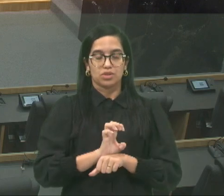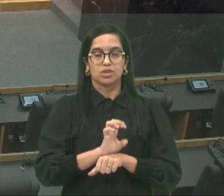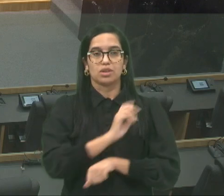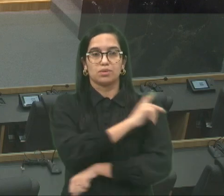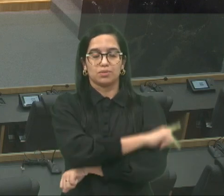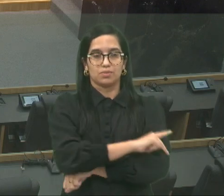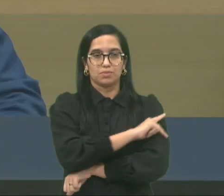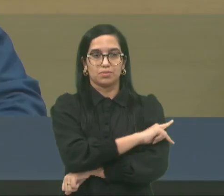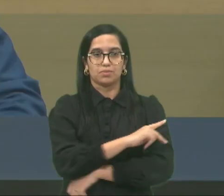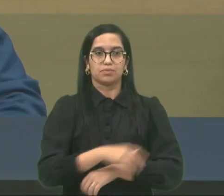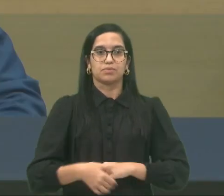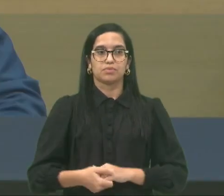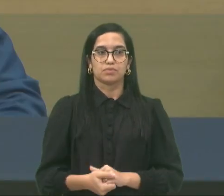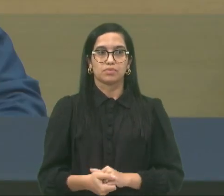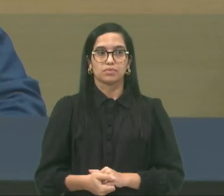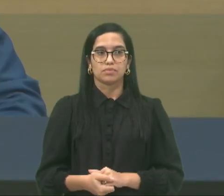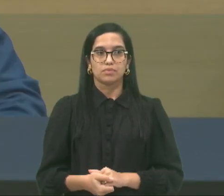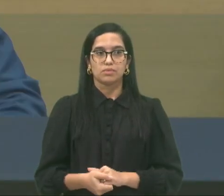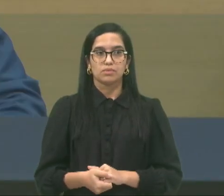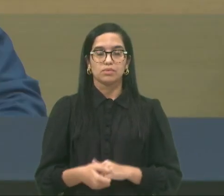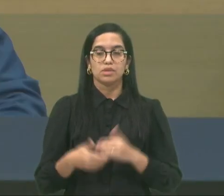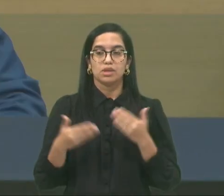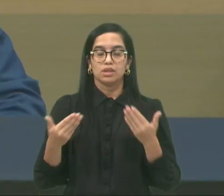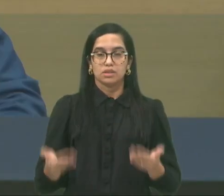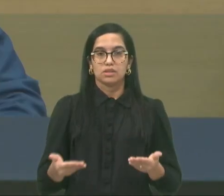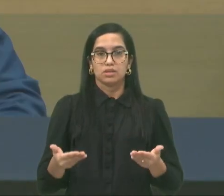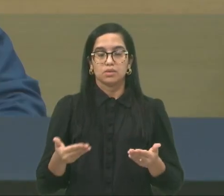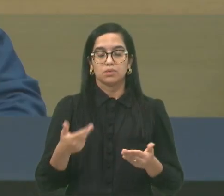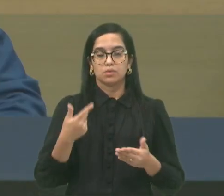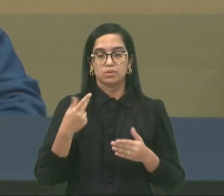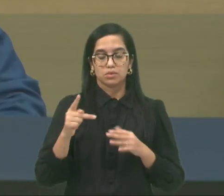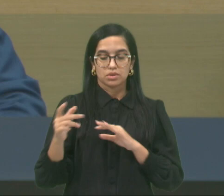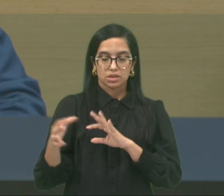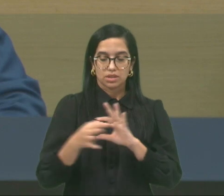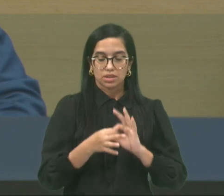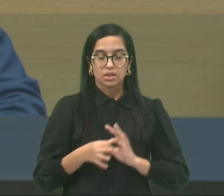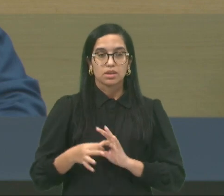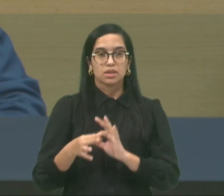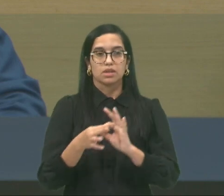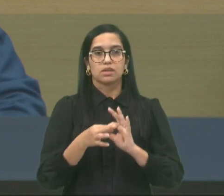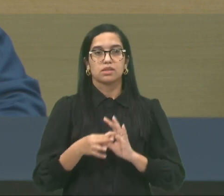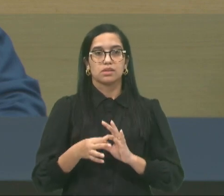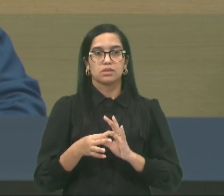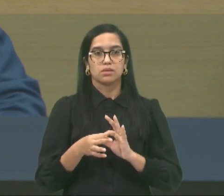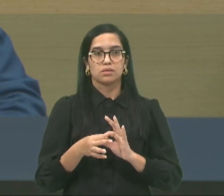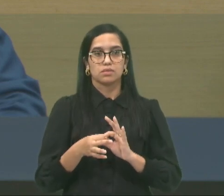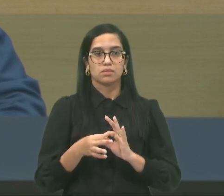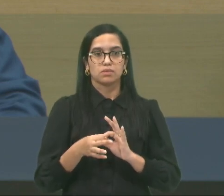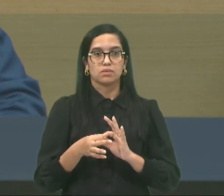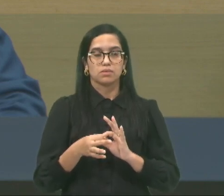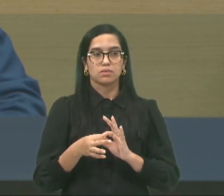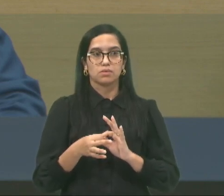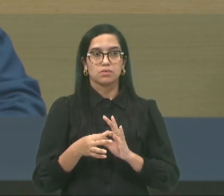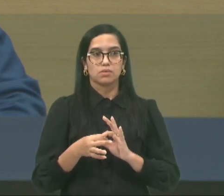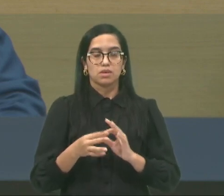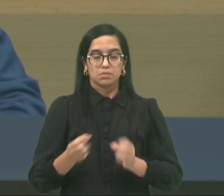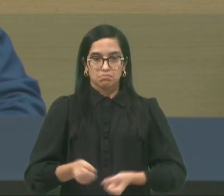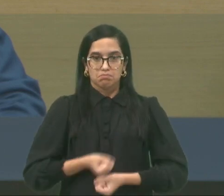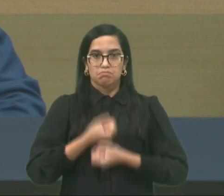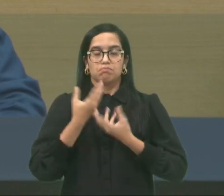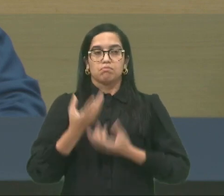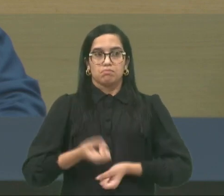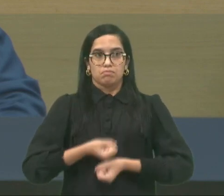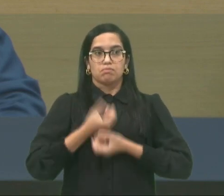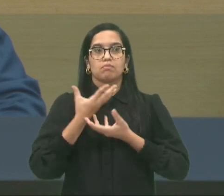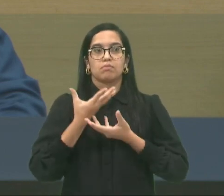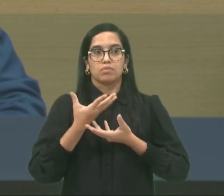Piauí. Desde então, a sua ligação com esse Estado é profunda e inspiradora. Dentre os